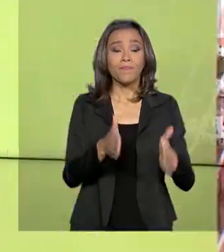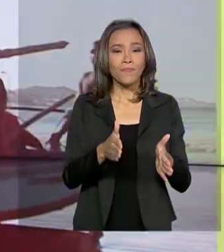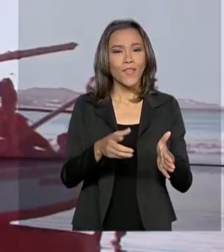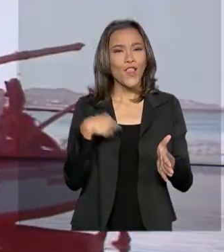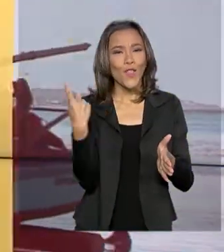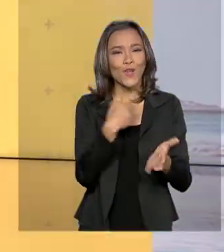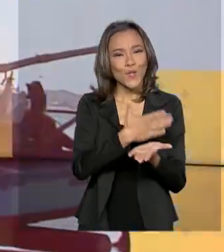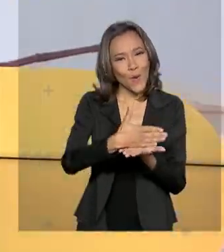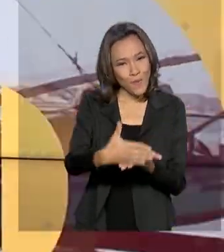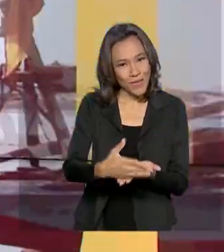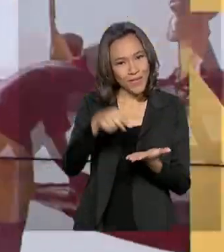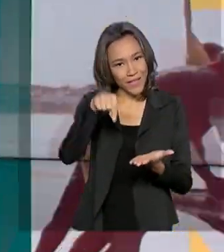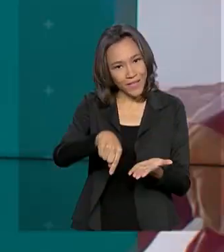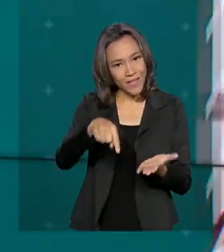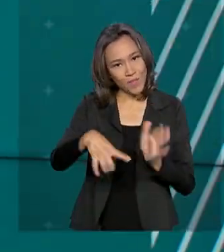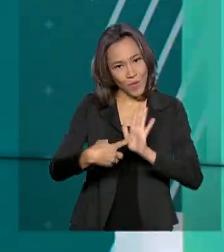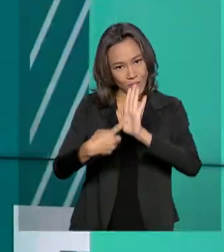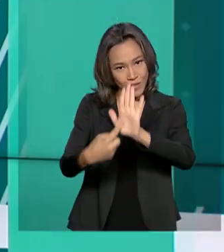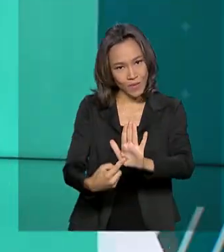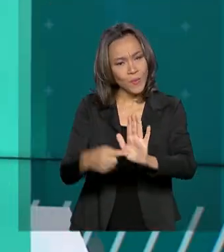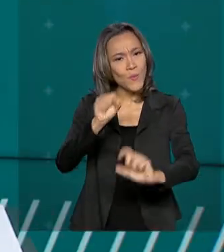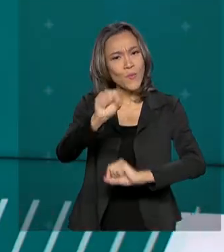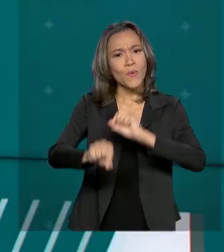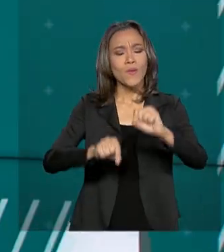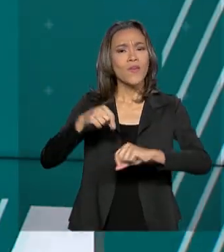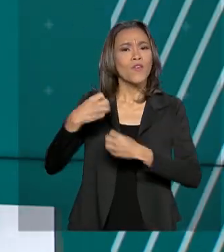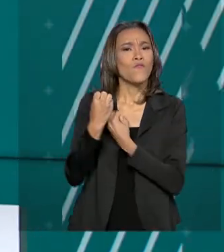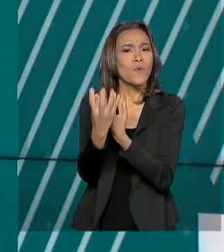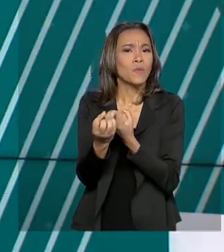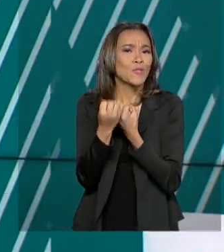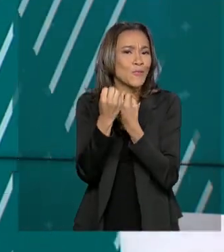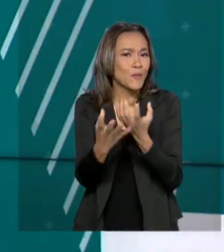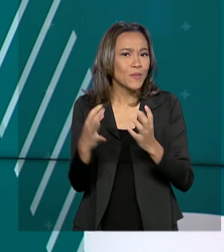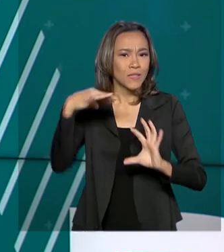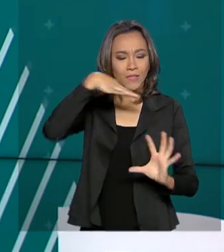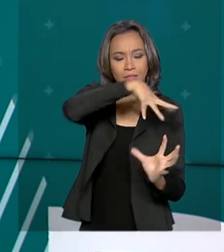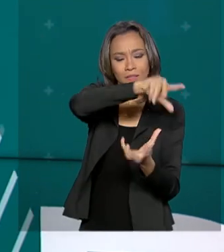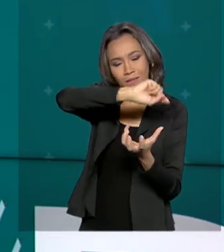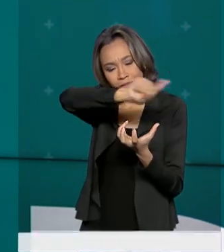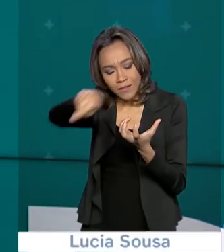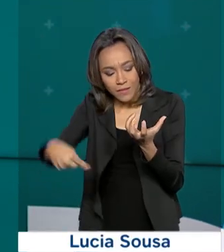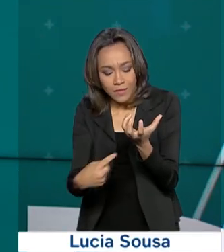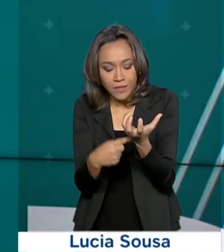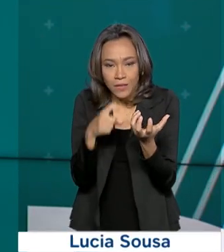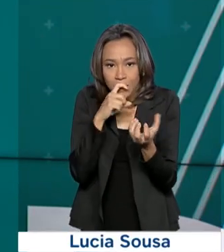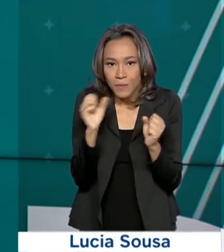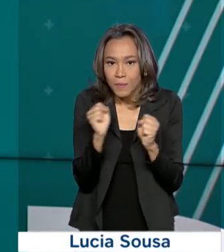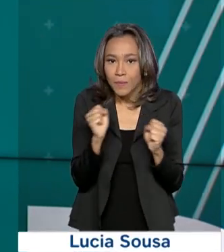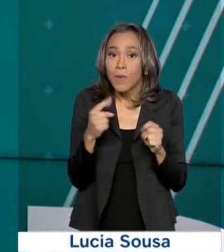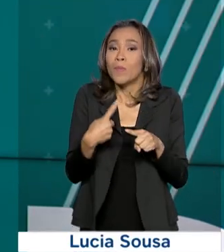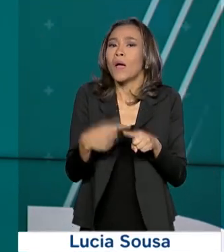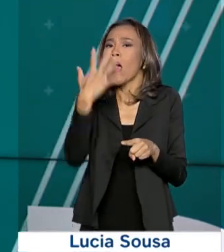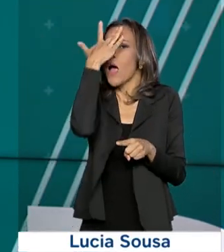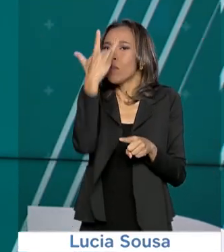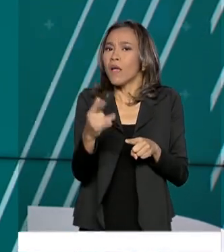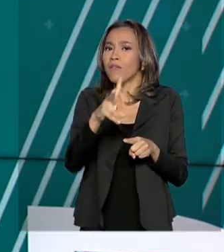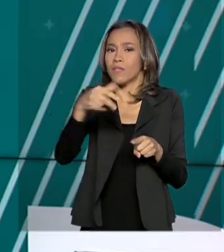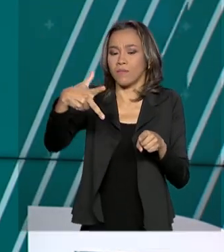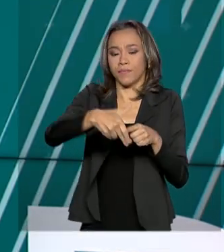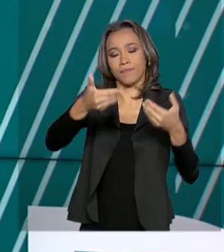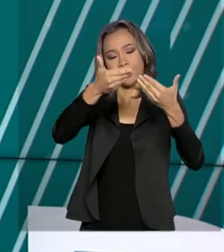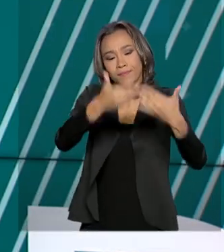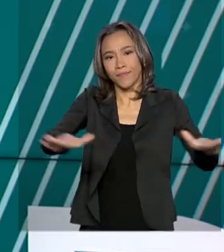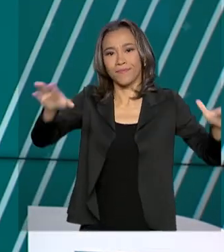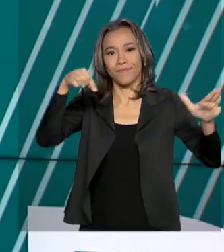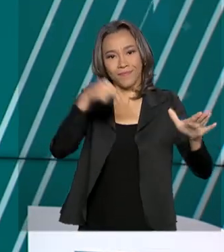A gente começa essa edição do Brasil em Dia com informações do continente gelado, porque amanhã será reinaugurada a base